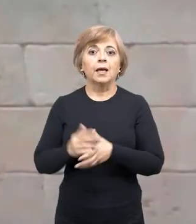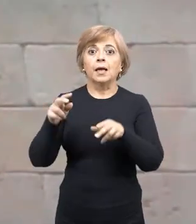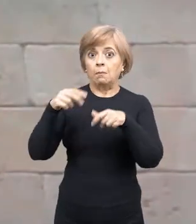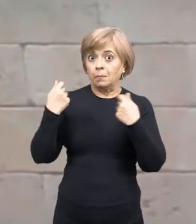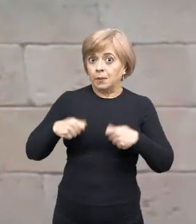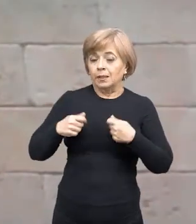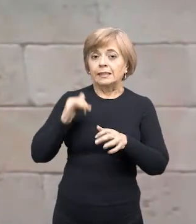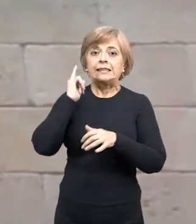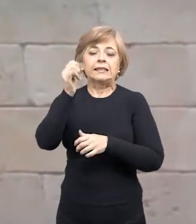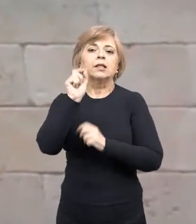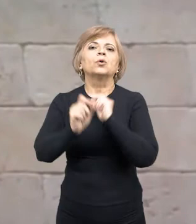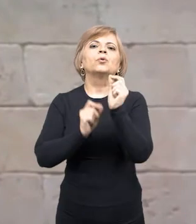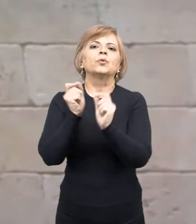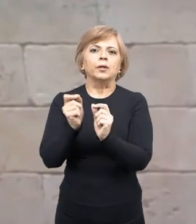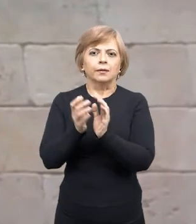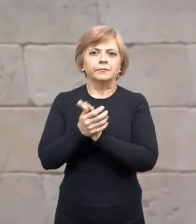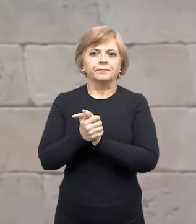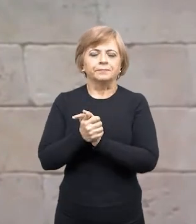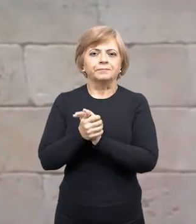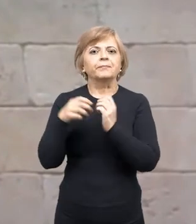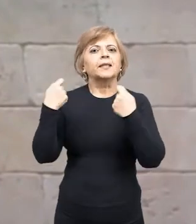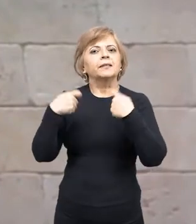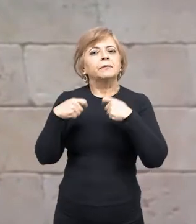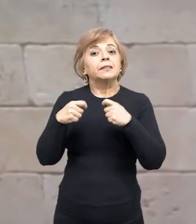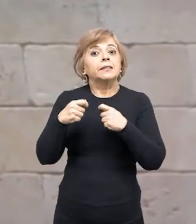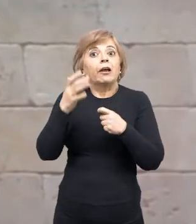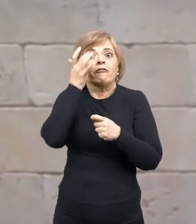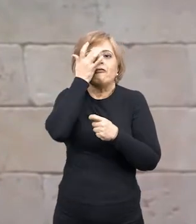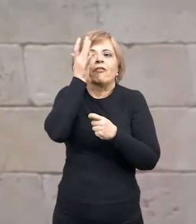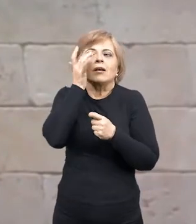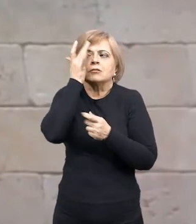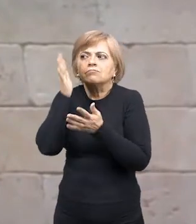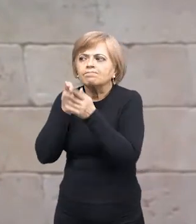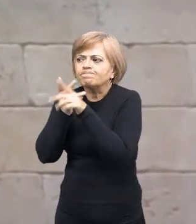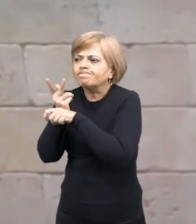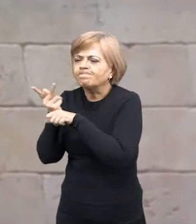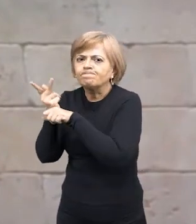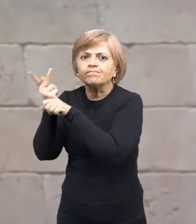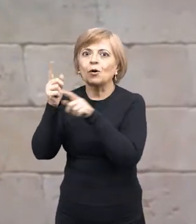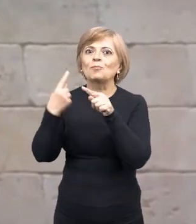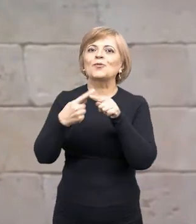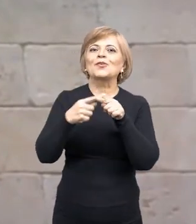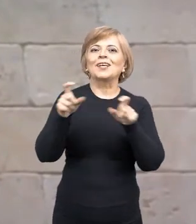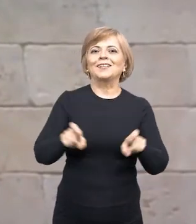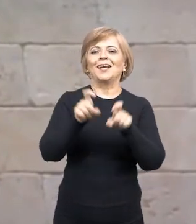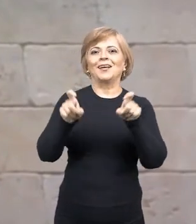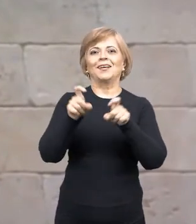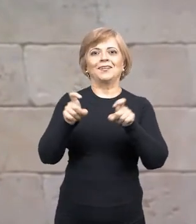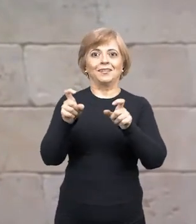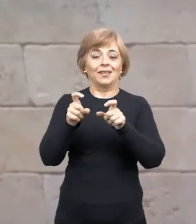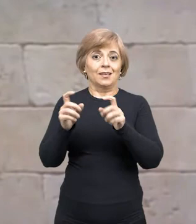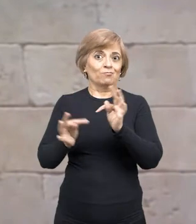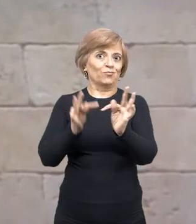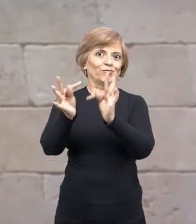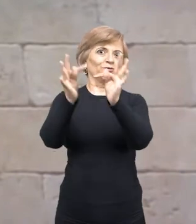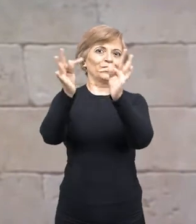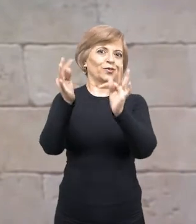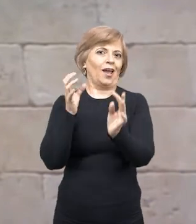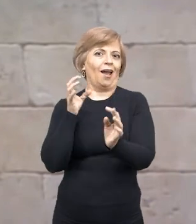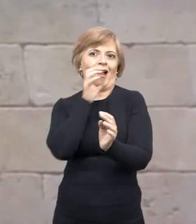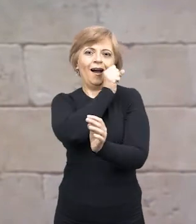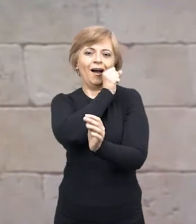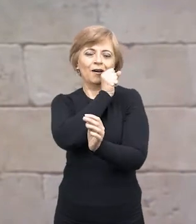foram descobertas diversas facilidades, que foram trazidas pela tecnologia, e certamente essas vantagens desse